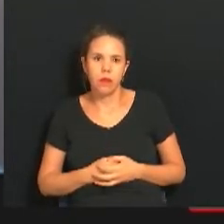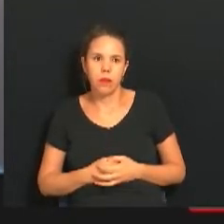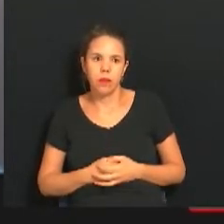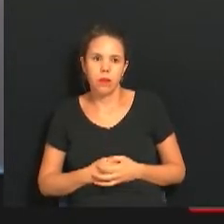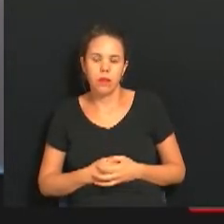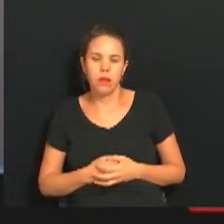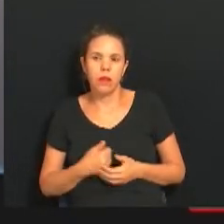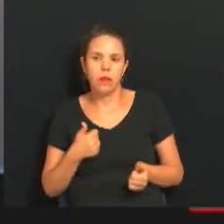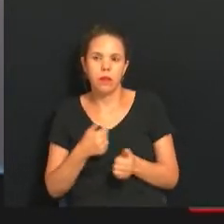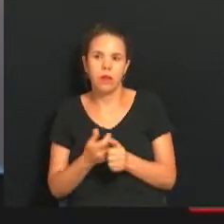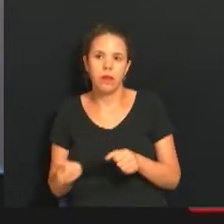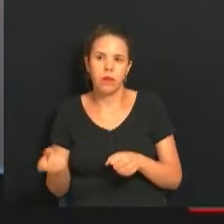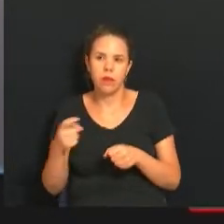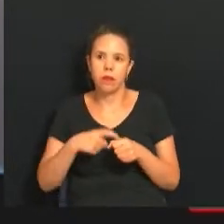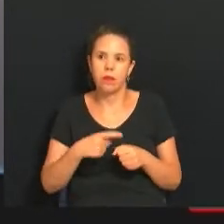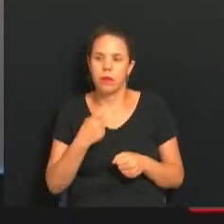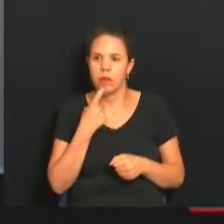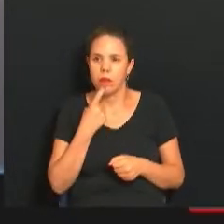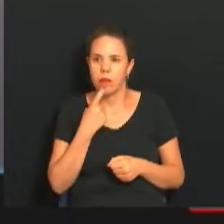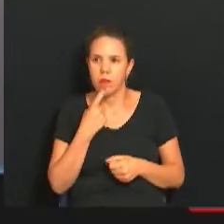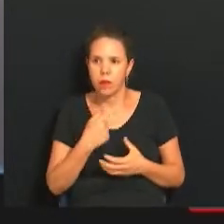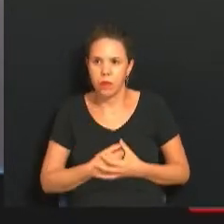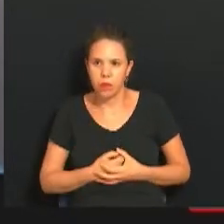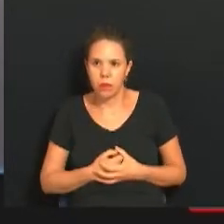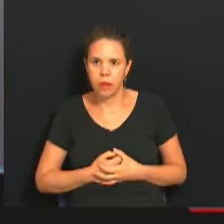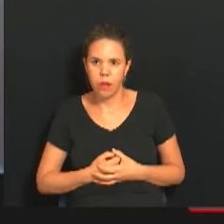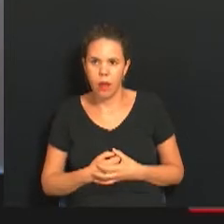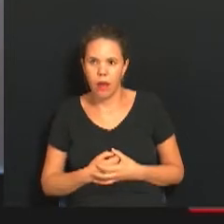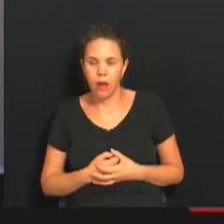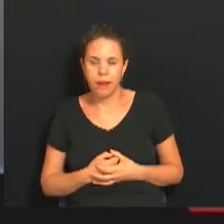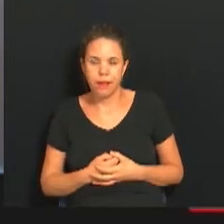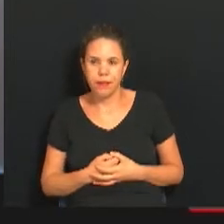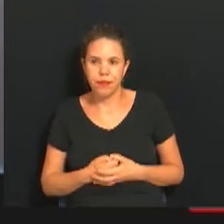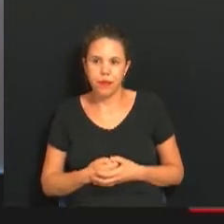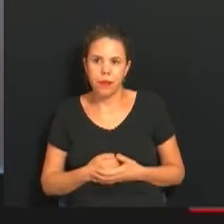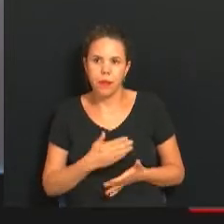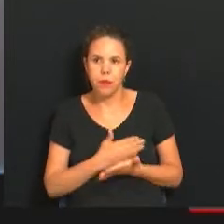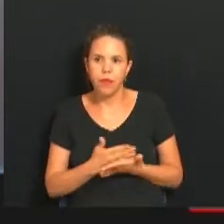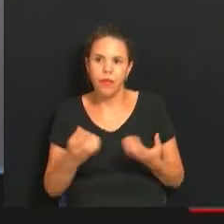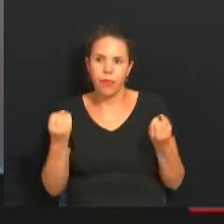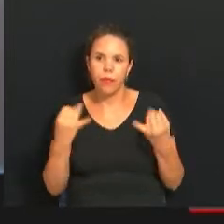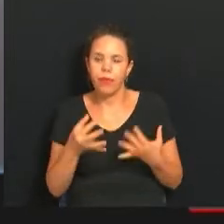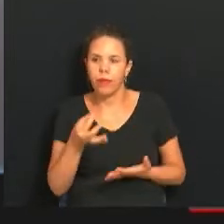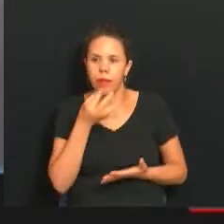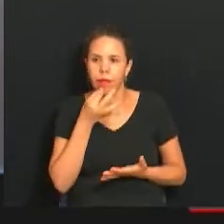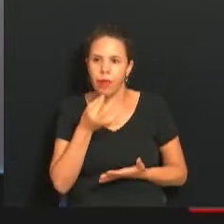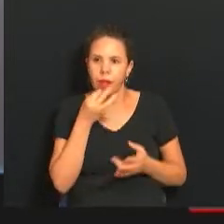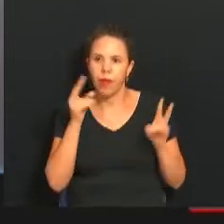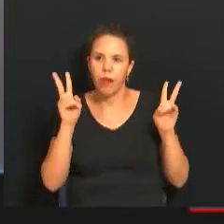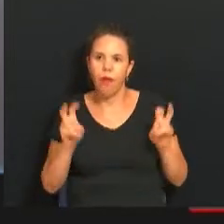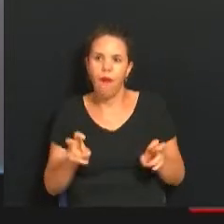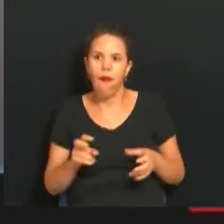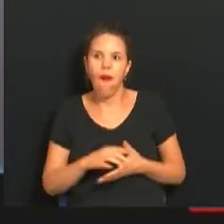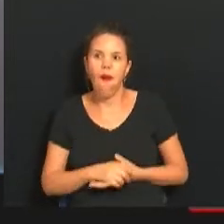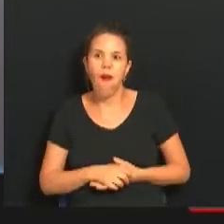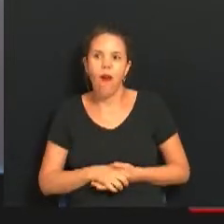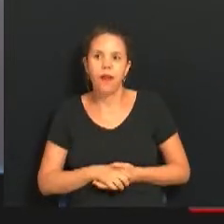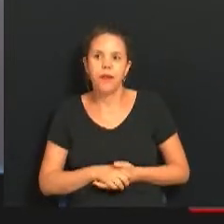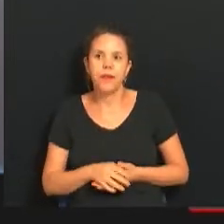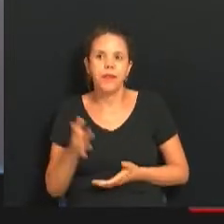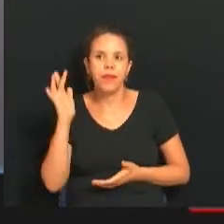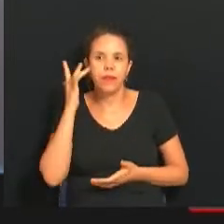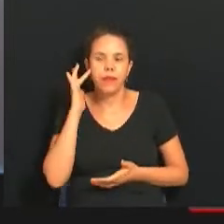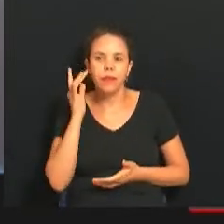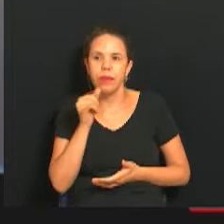aí novamente na cidade. Gabriel, antes de começar, eu só queria colocar uma questão. Na verdade, acho que saiu